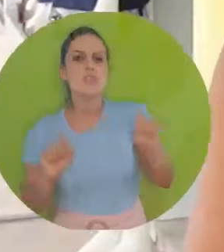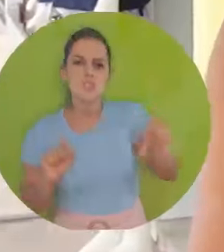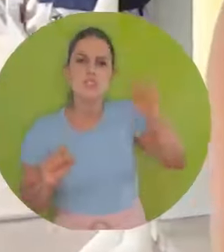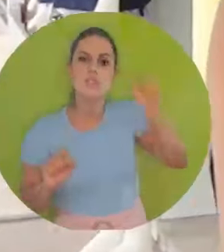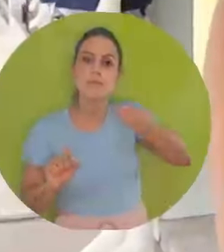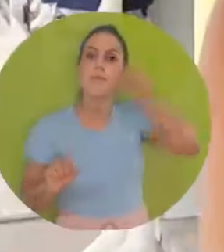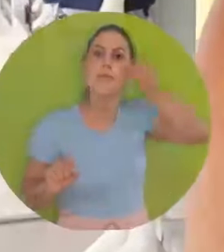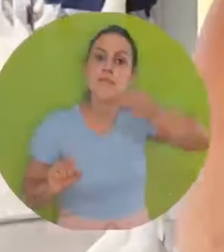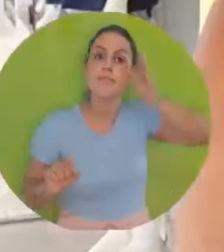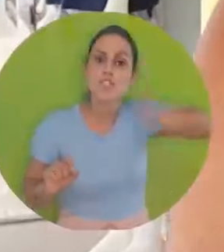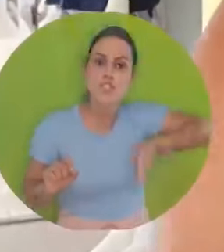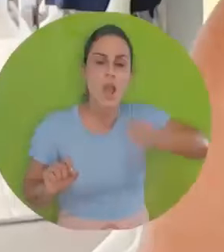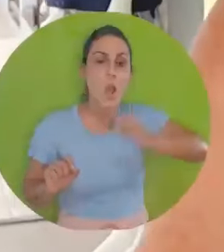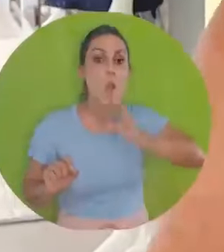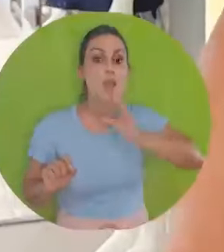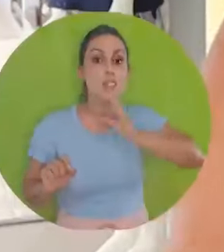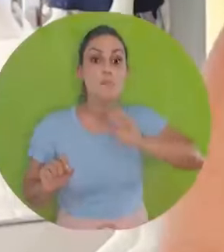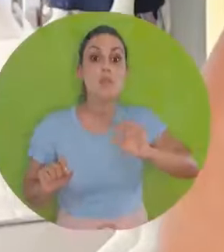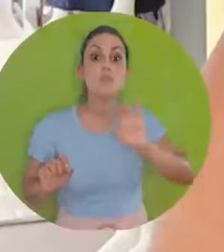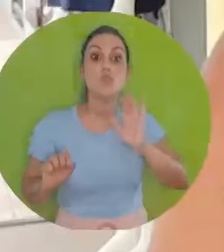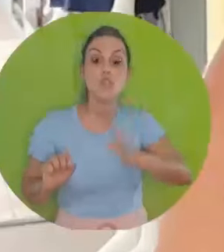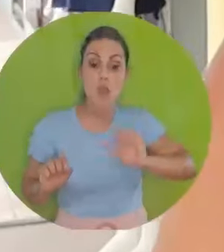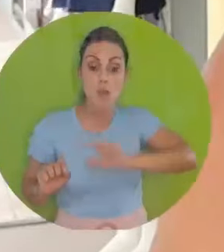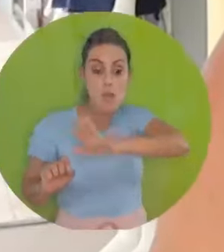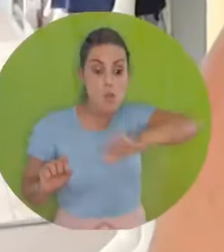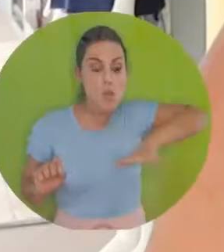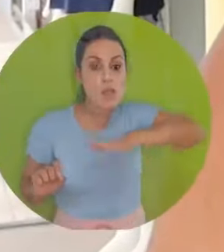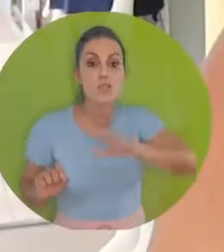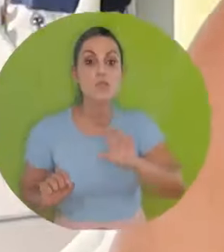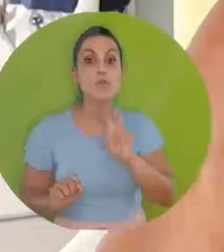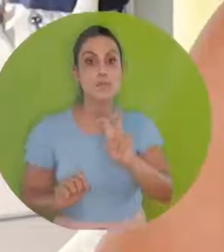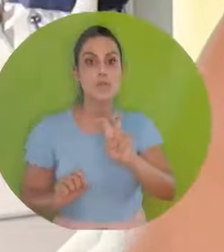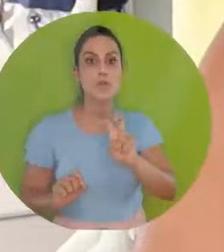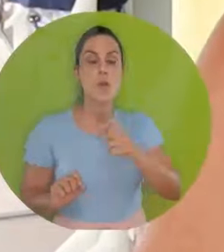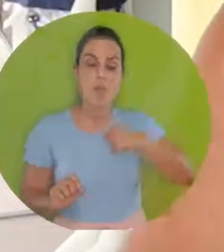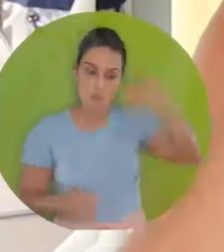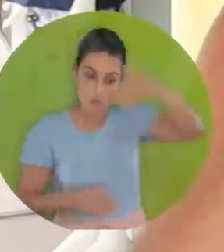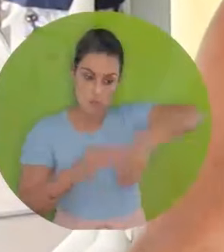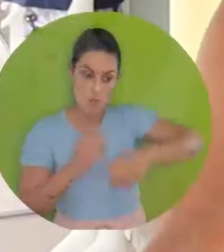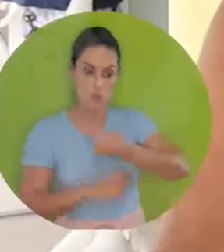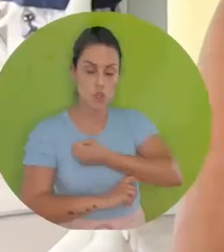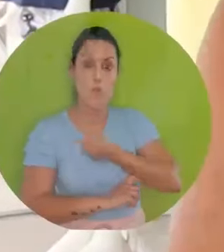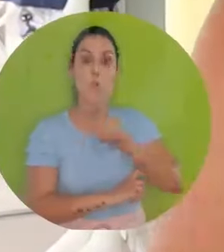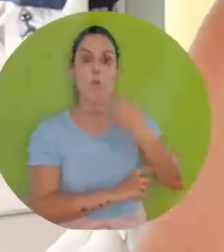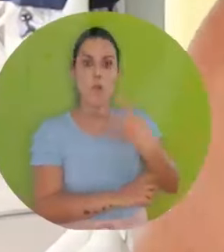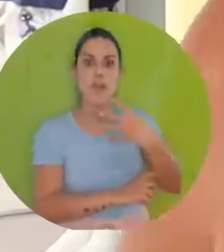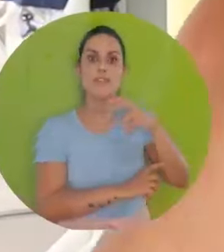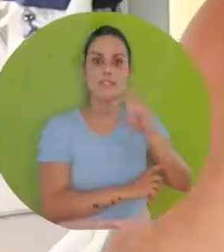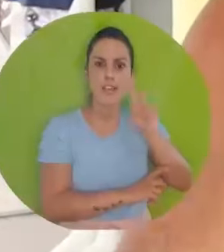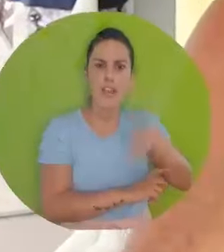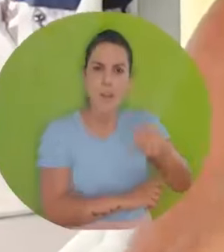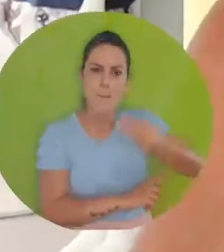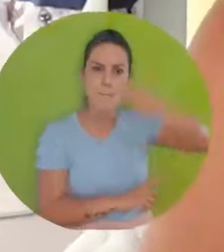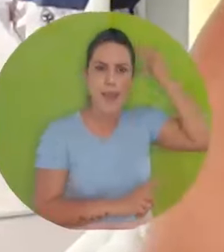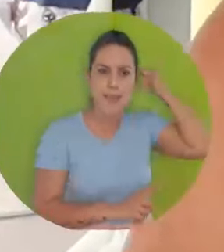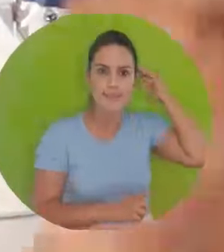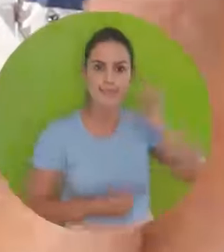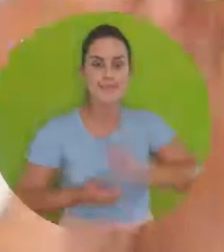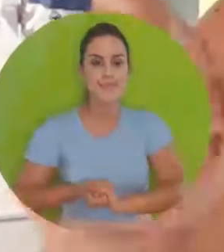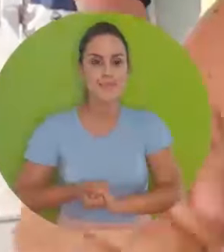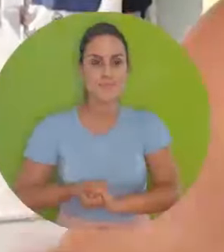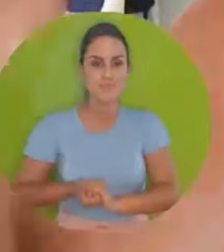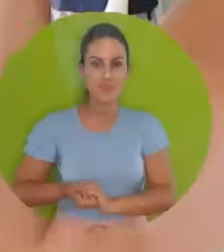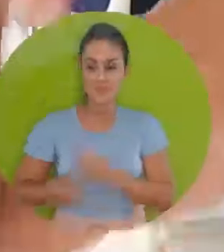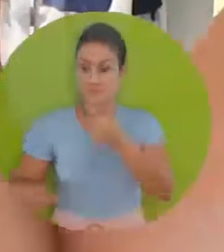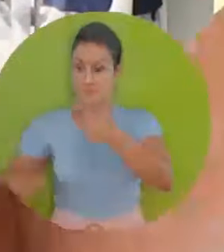prefiro ficar com quem tem experiência e tem conhecimento sobre a região 5. Meu voto vai ser 45. Max Filho